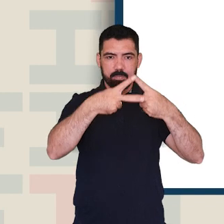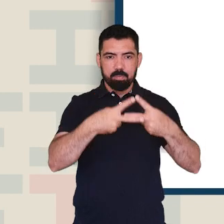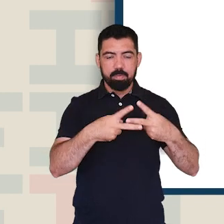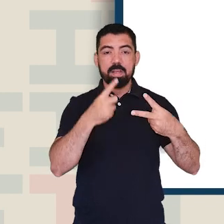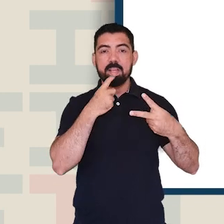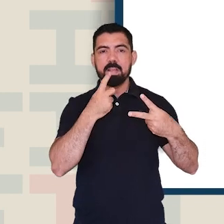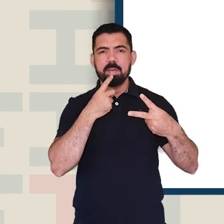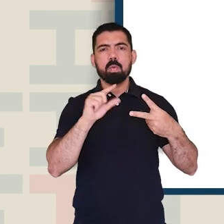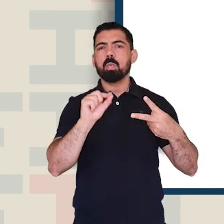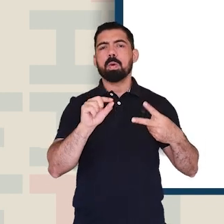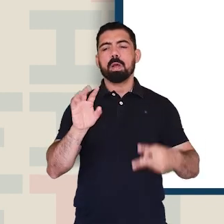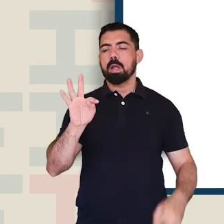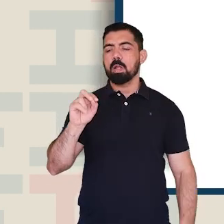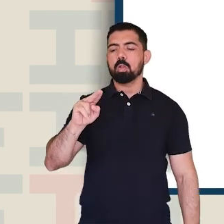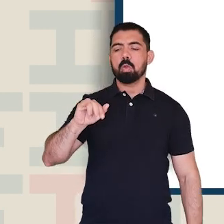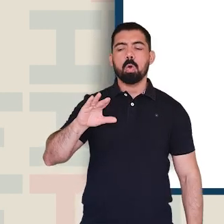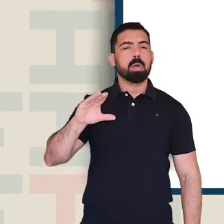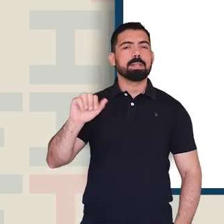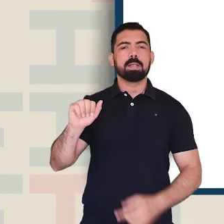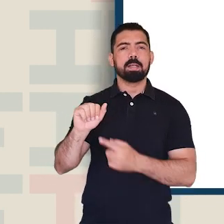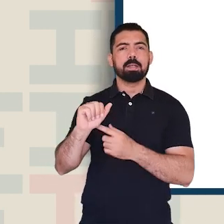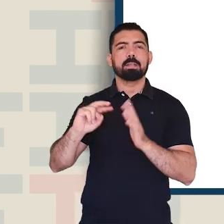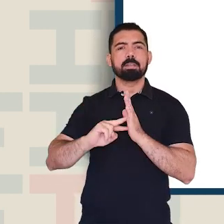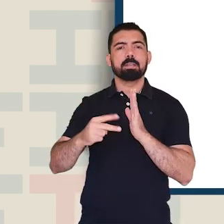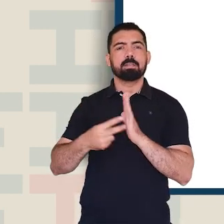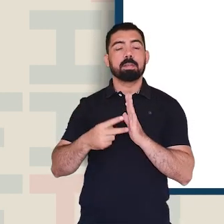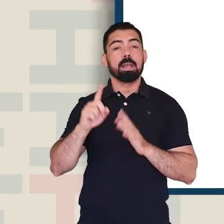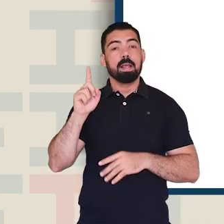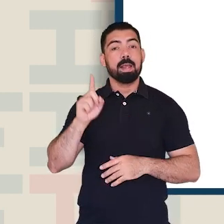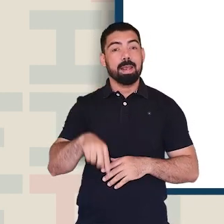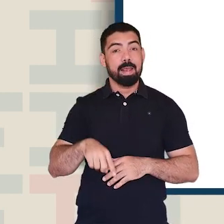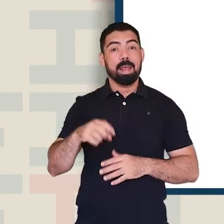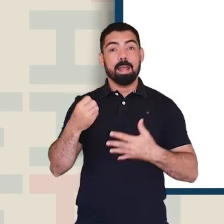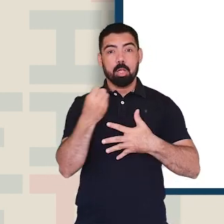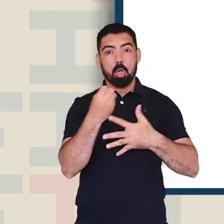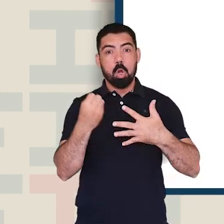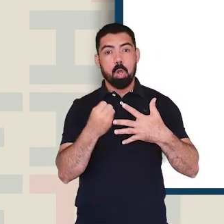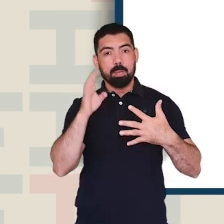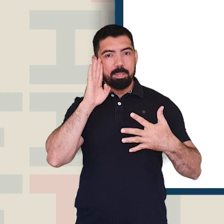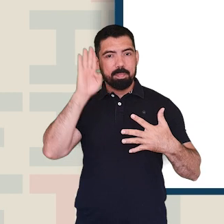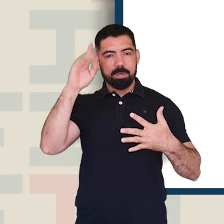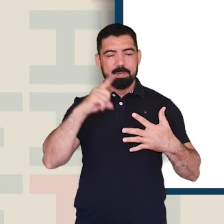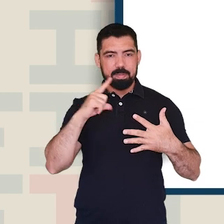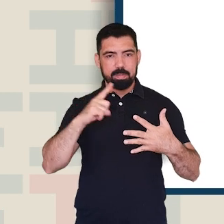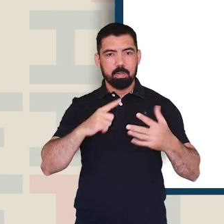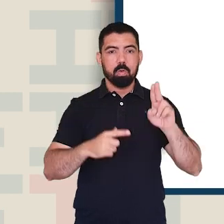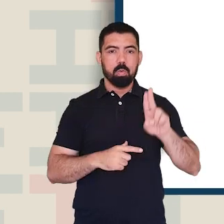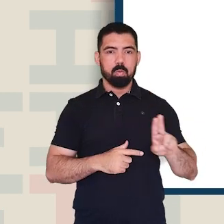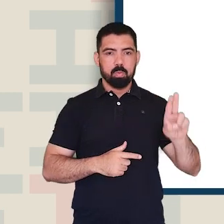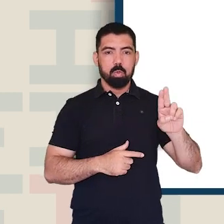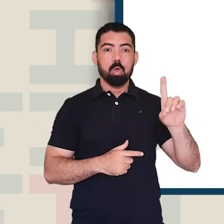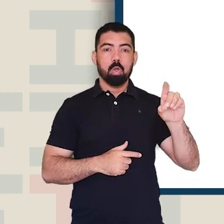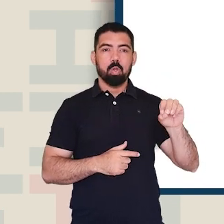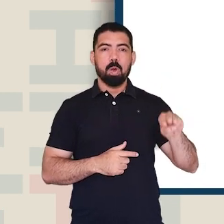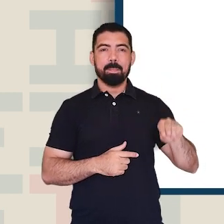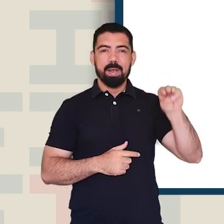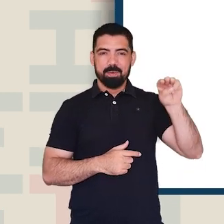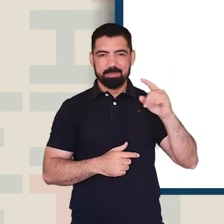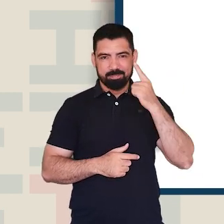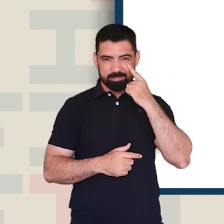vermelho, é a tônica onde você quer que a nota seja feita. Aí, no caso, ele está usando o exemplo de Dó maior, né?